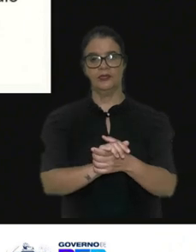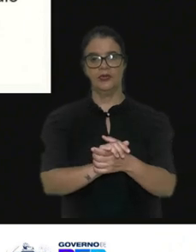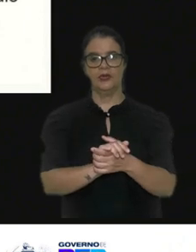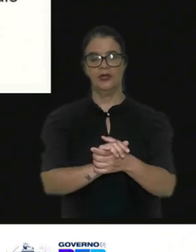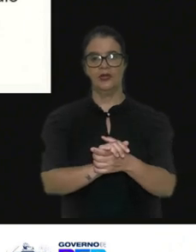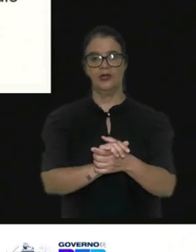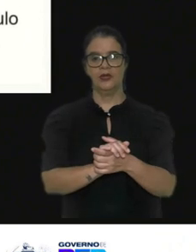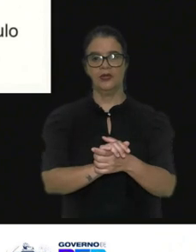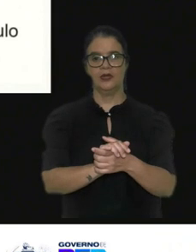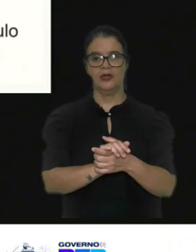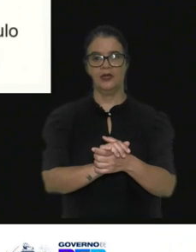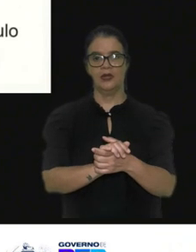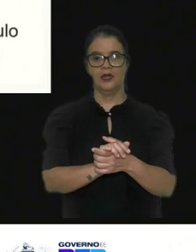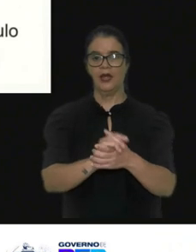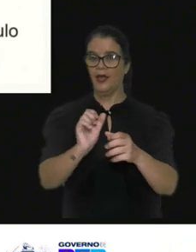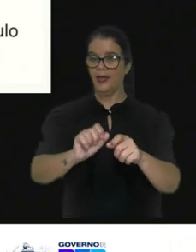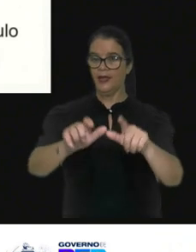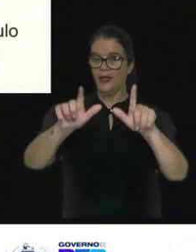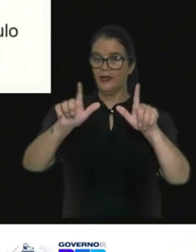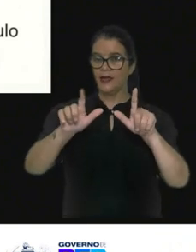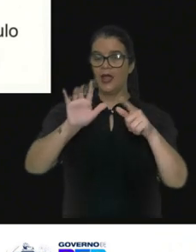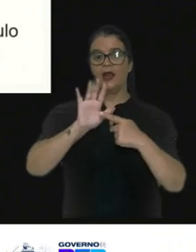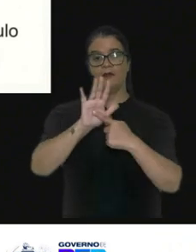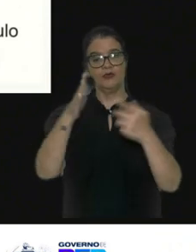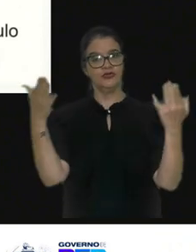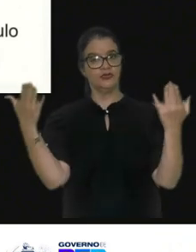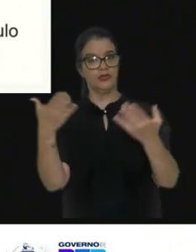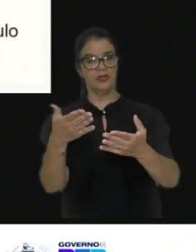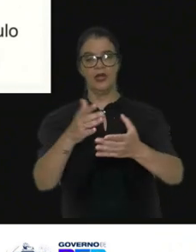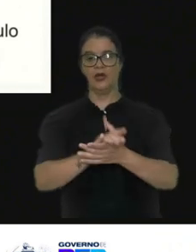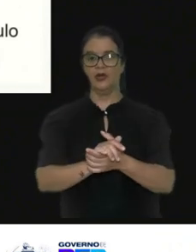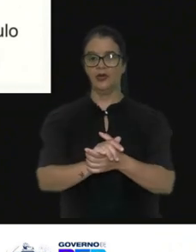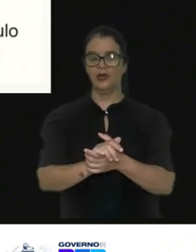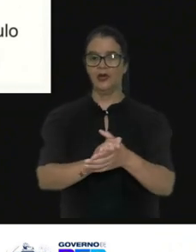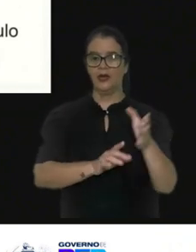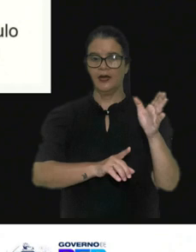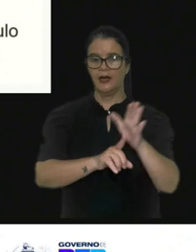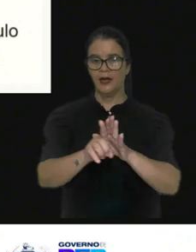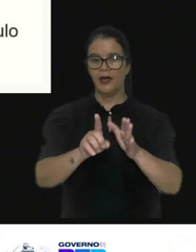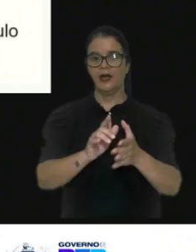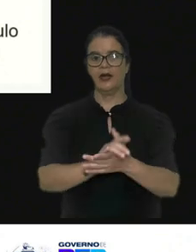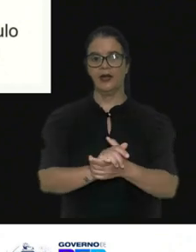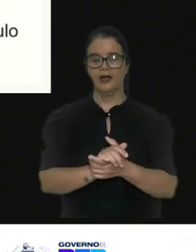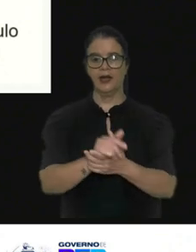que eu estou mostrando aqui em tela agora. Na questão